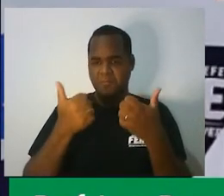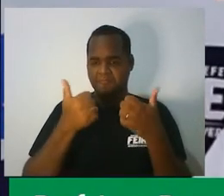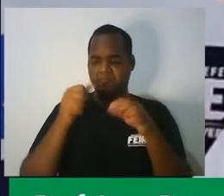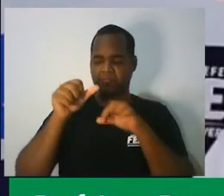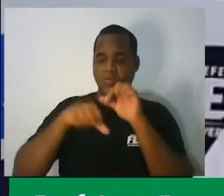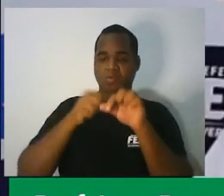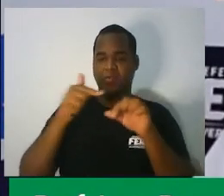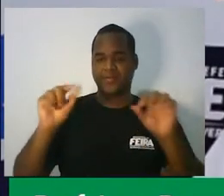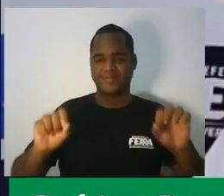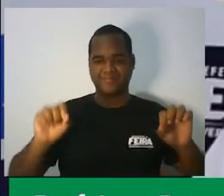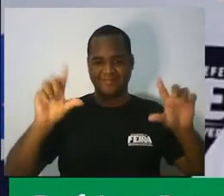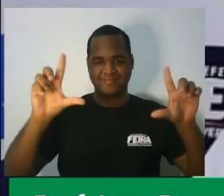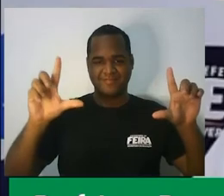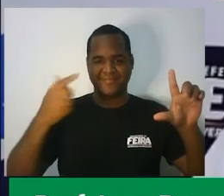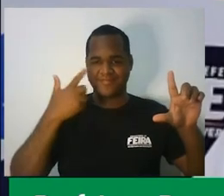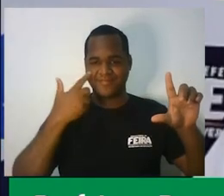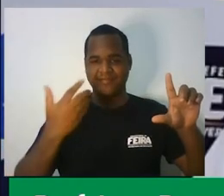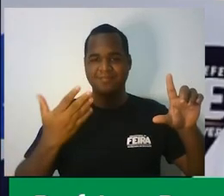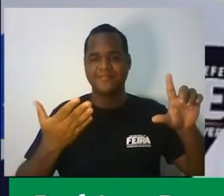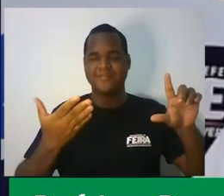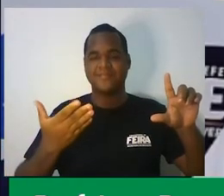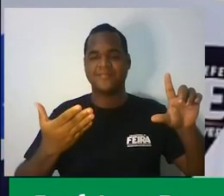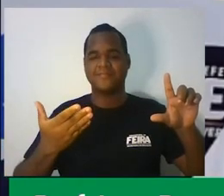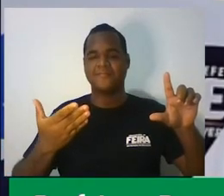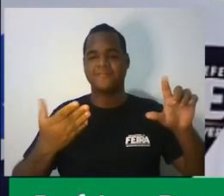mudando de tela